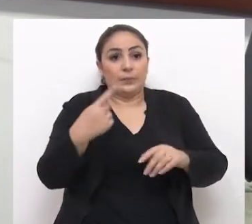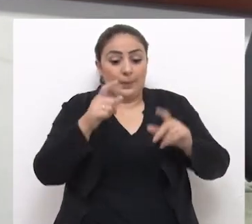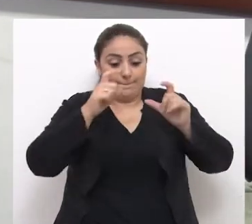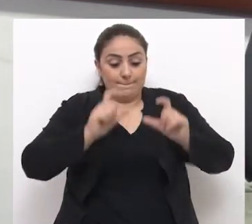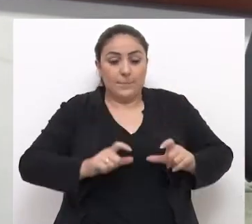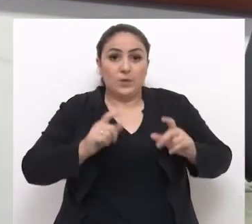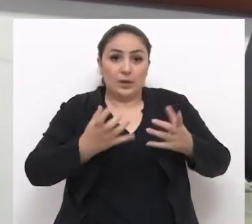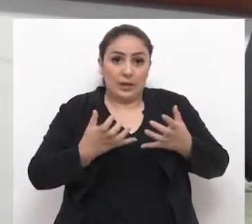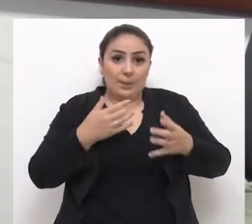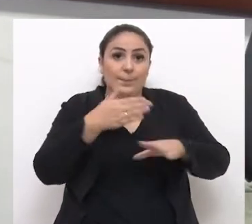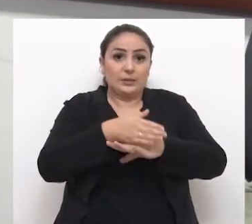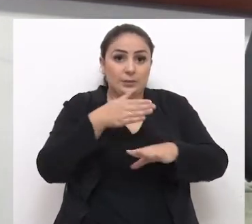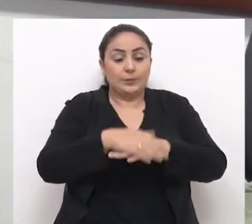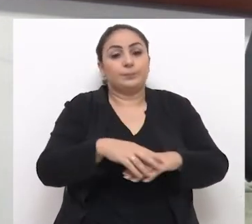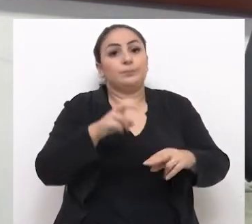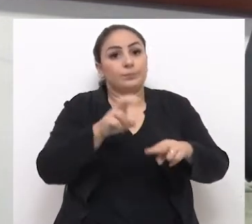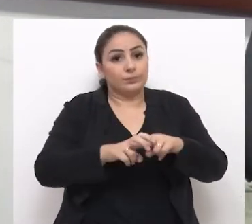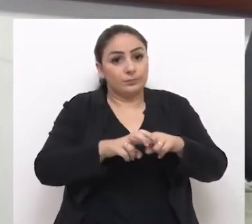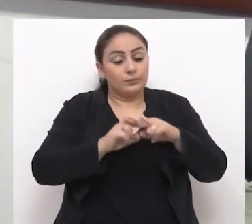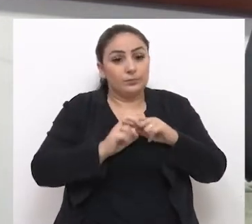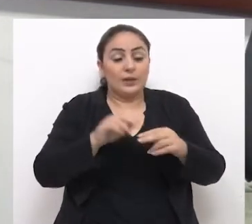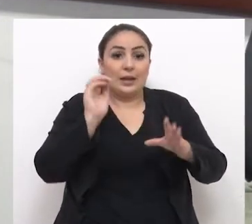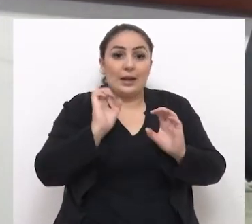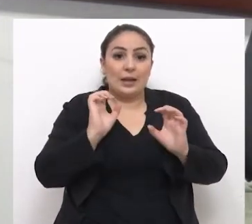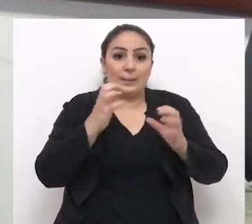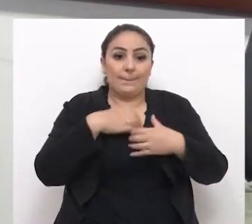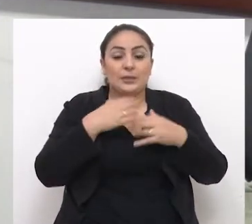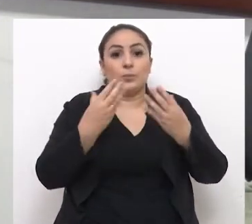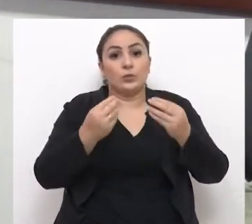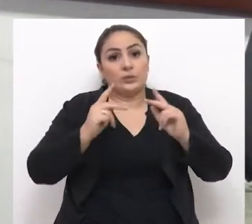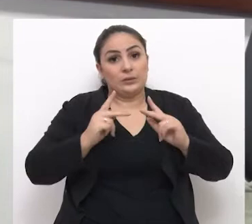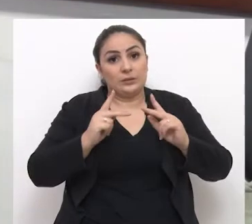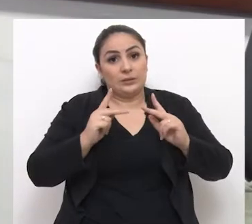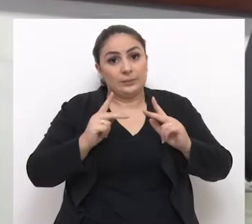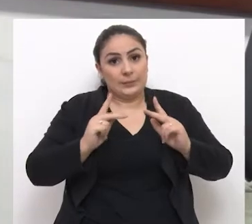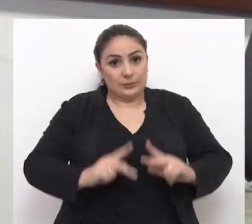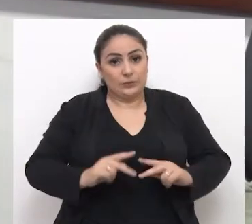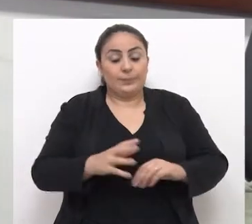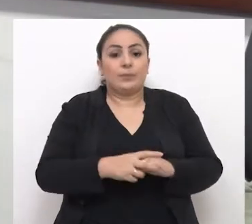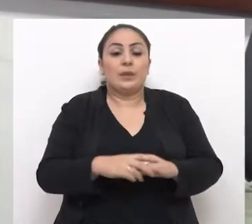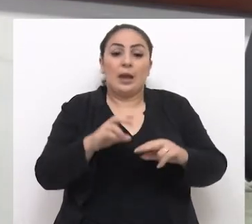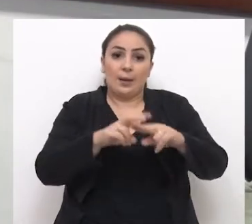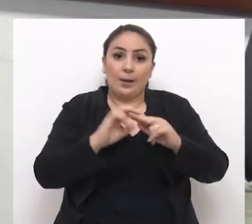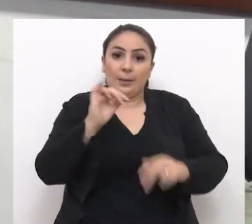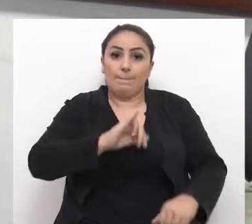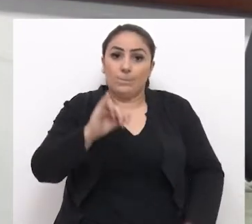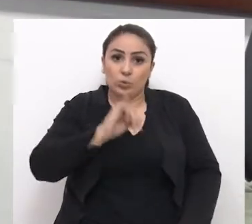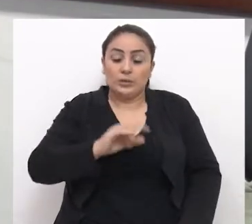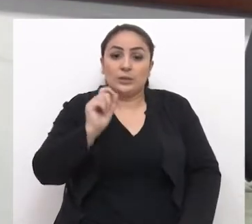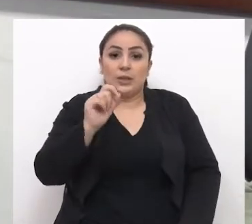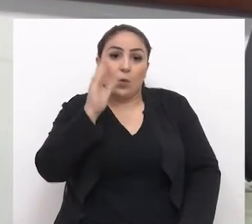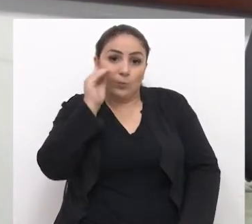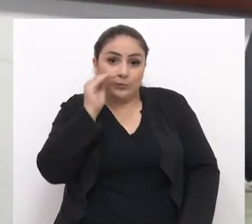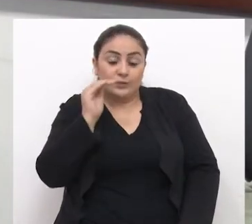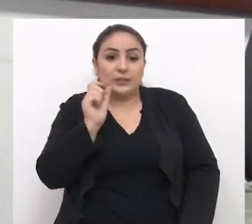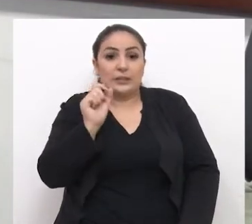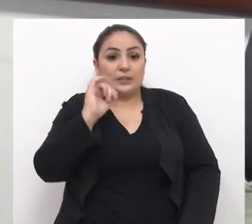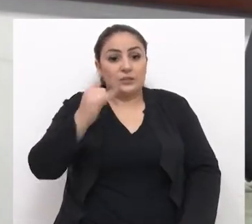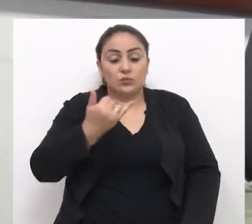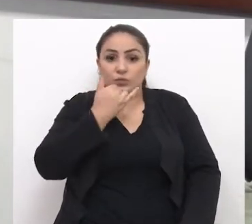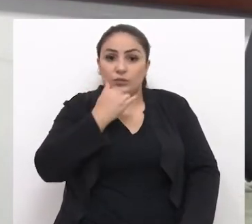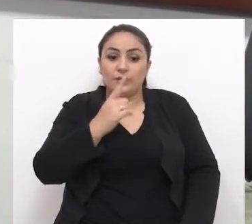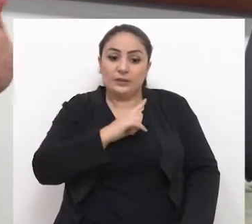licitação que o eleitor quiser participar. Então, ela impacta em muita coisa na vida do eleitor. É importante que observe que